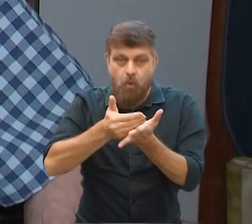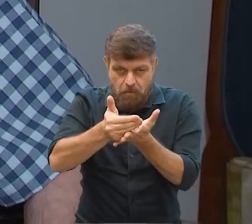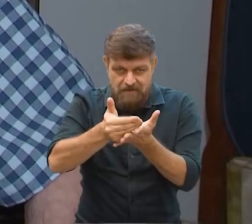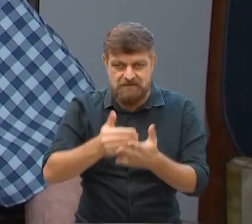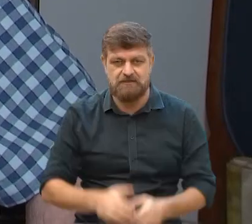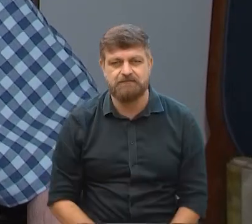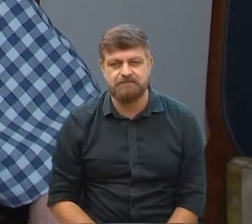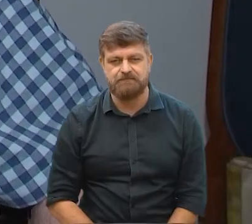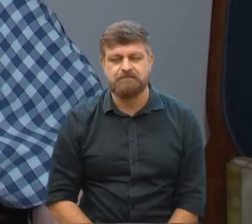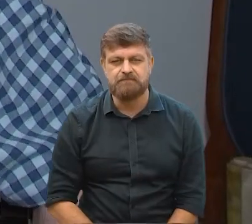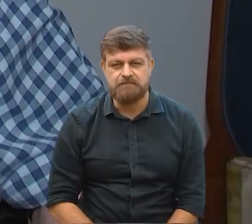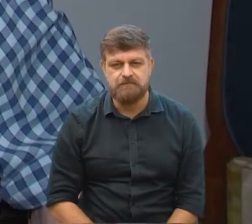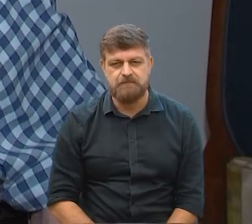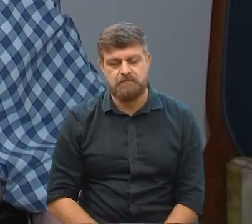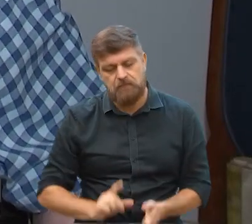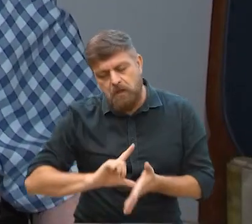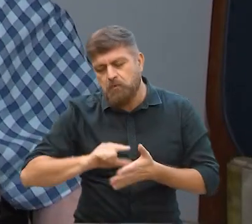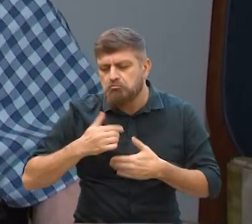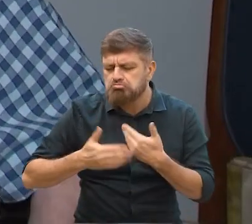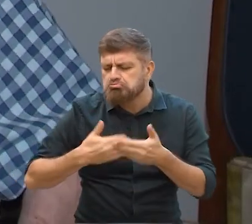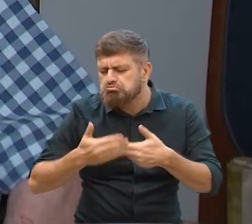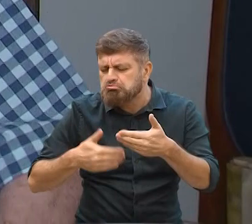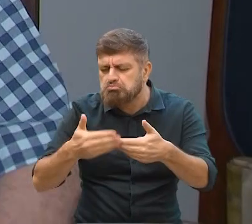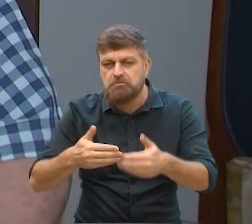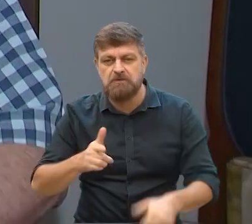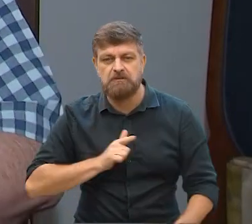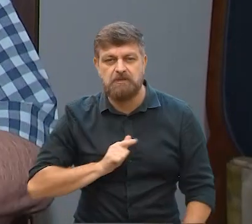começa tudo. Uma vez,